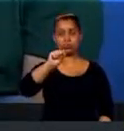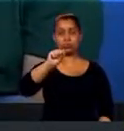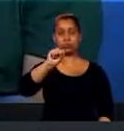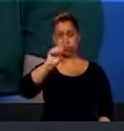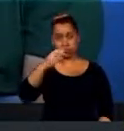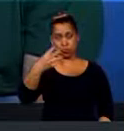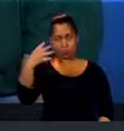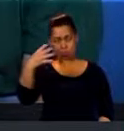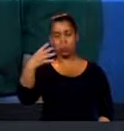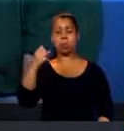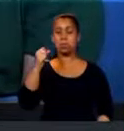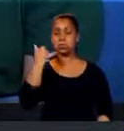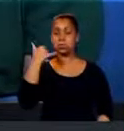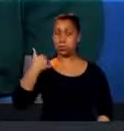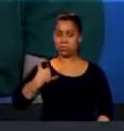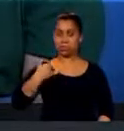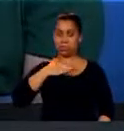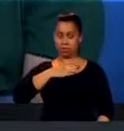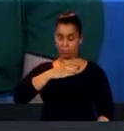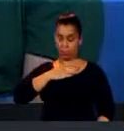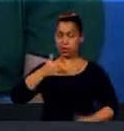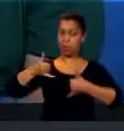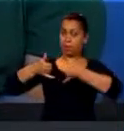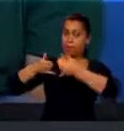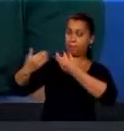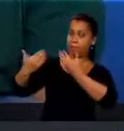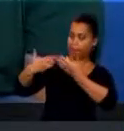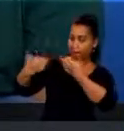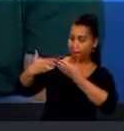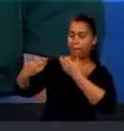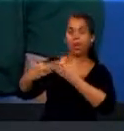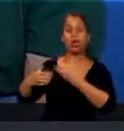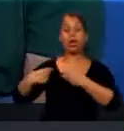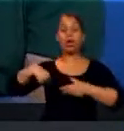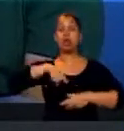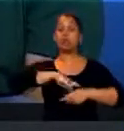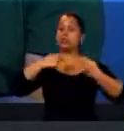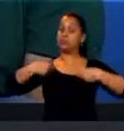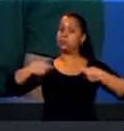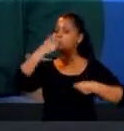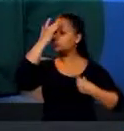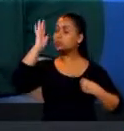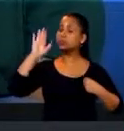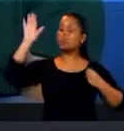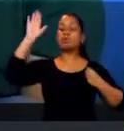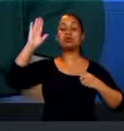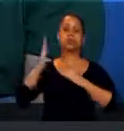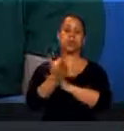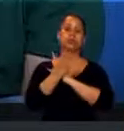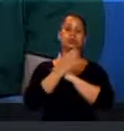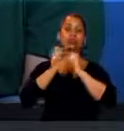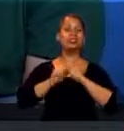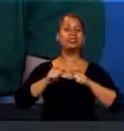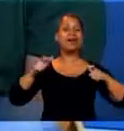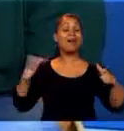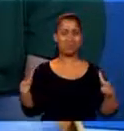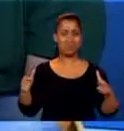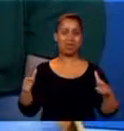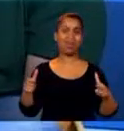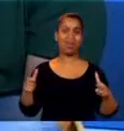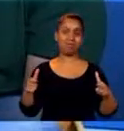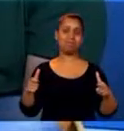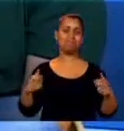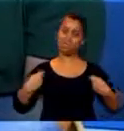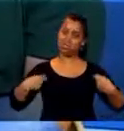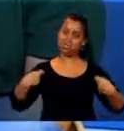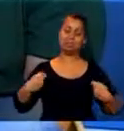991-55-3894. Tá. Né? Pode falar direto comigo, porque a gente realmente precisa mesmo de voluntários, a gente precisa ampliar, isso